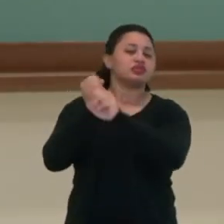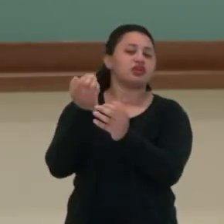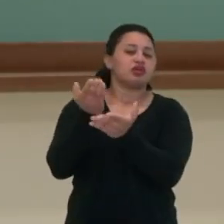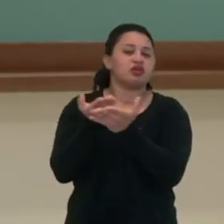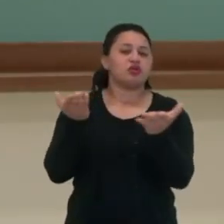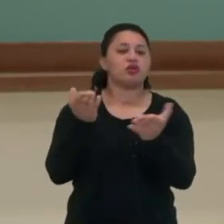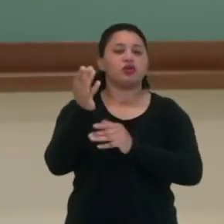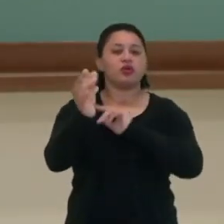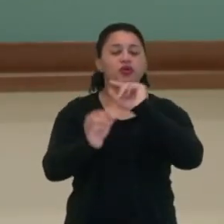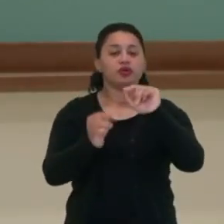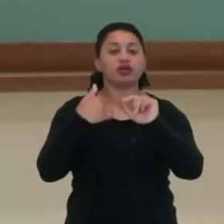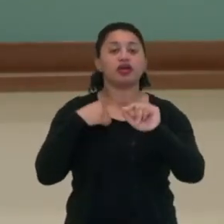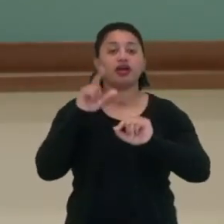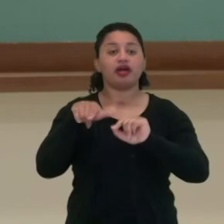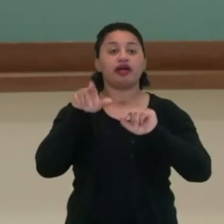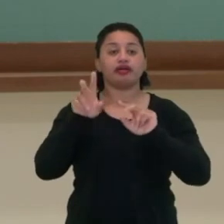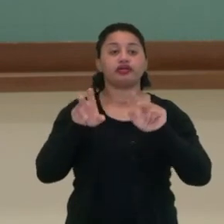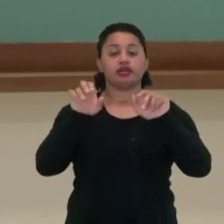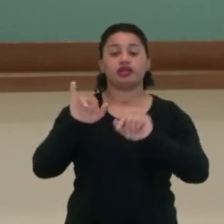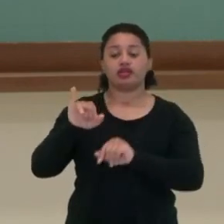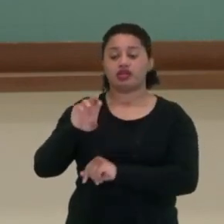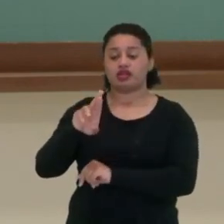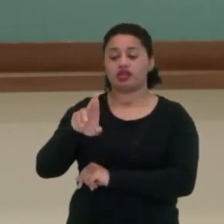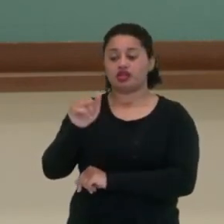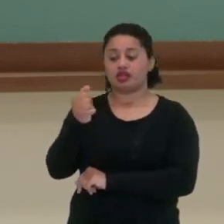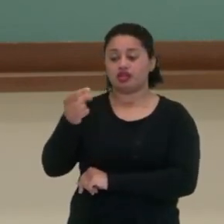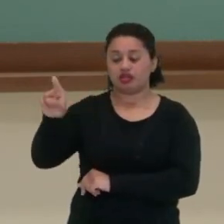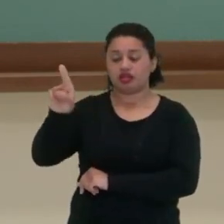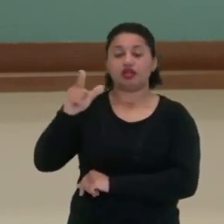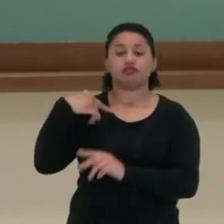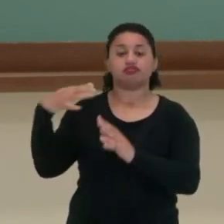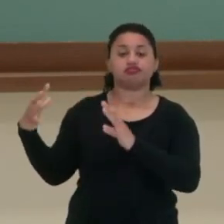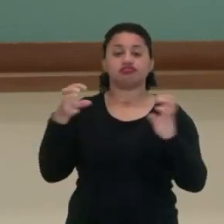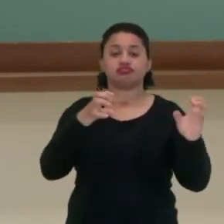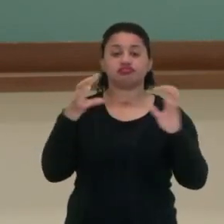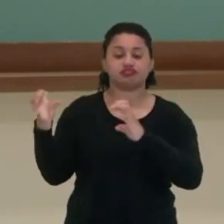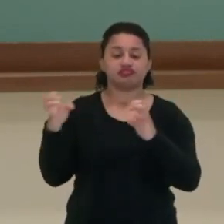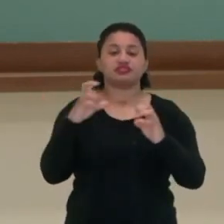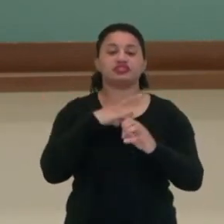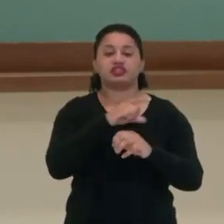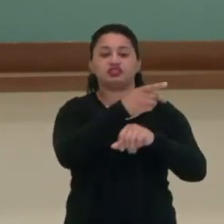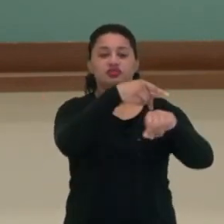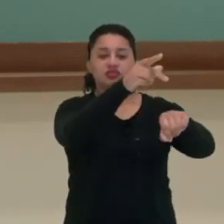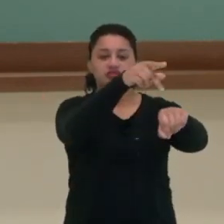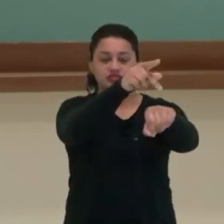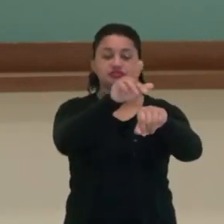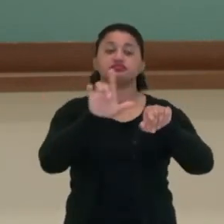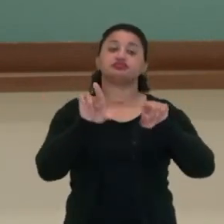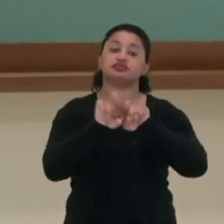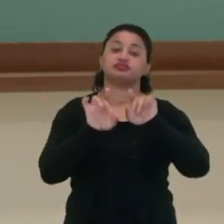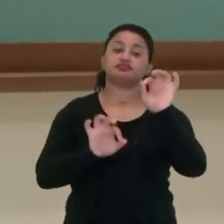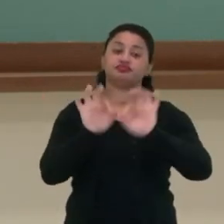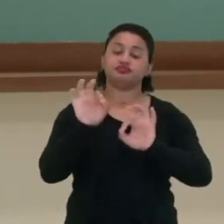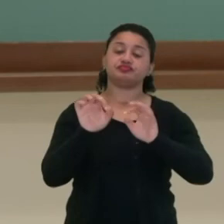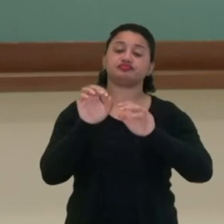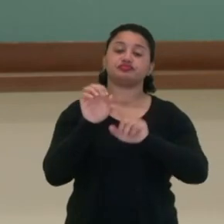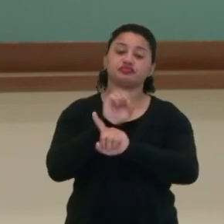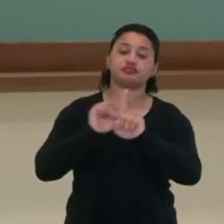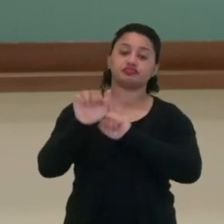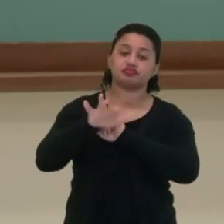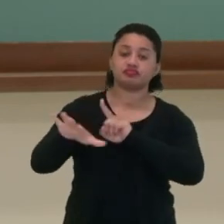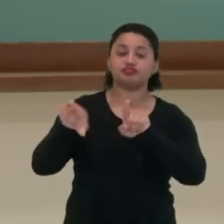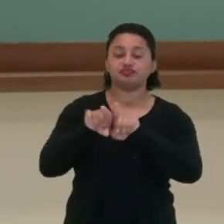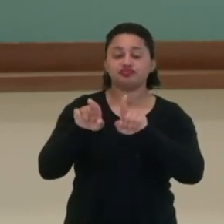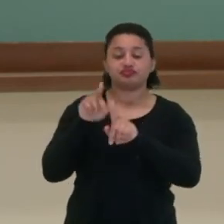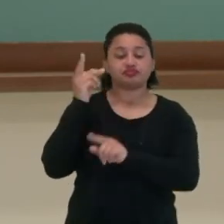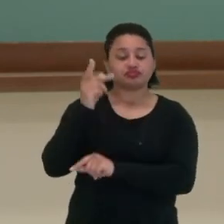de hoje? Justamente sobre Irã, sobre conflitos Irã-Iraque, organização social e política do